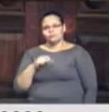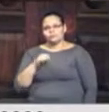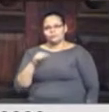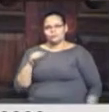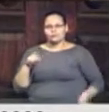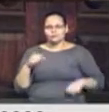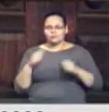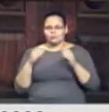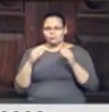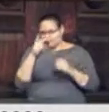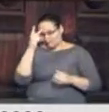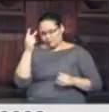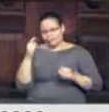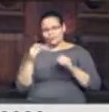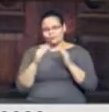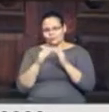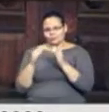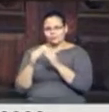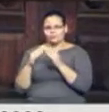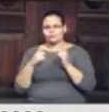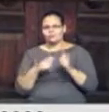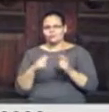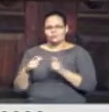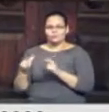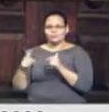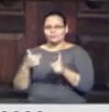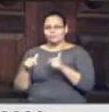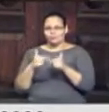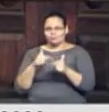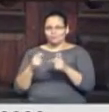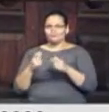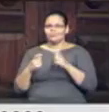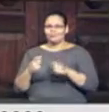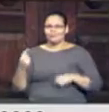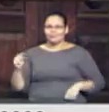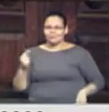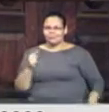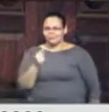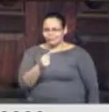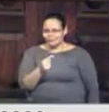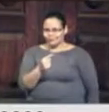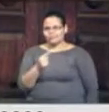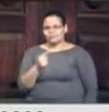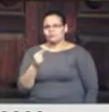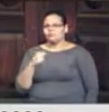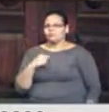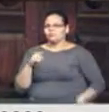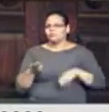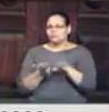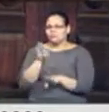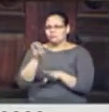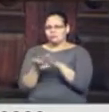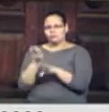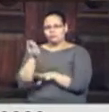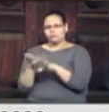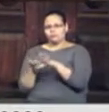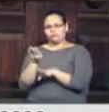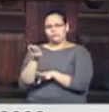os moradores que trabalham nas periferias mais distantes vão ficar numa situação de desigualdade,